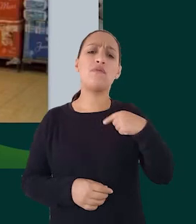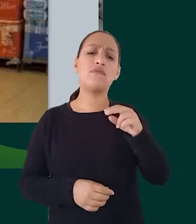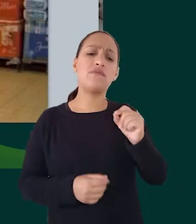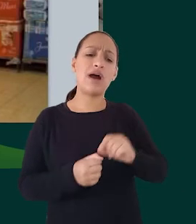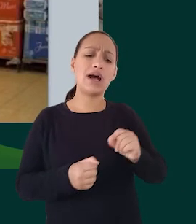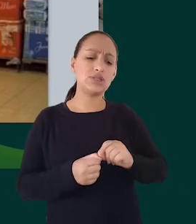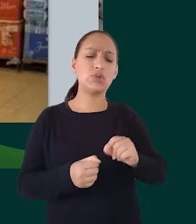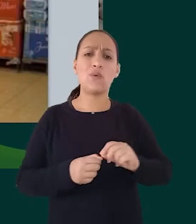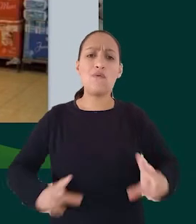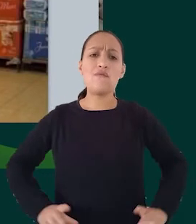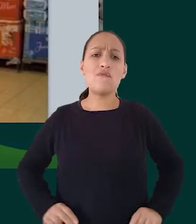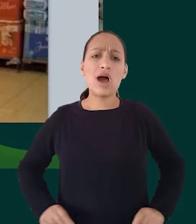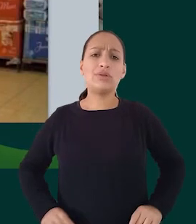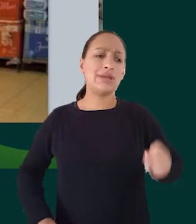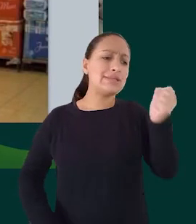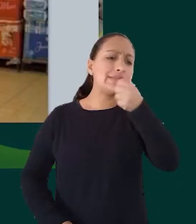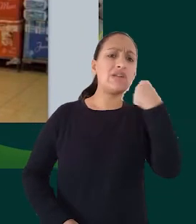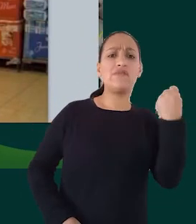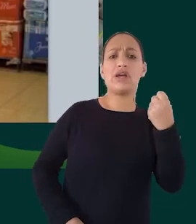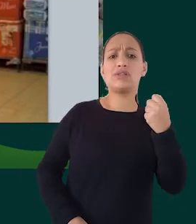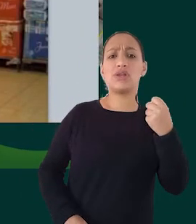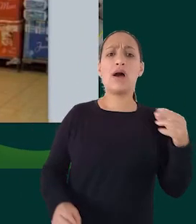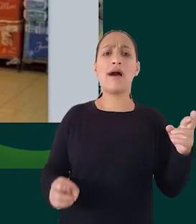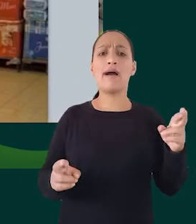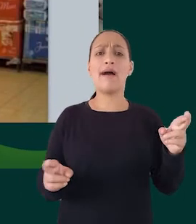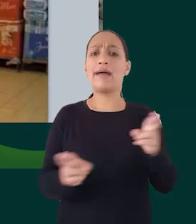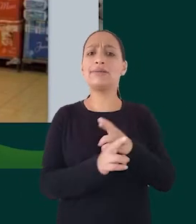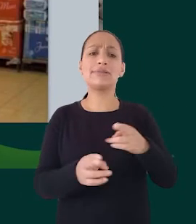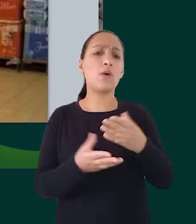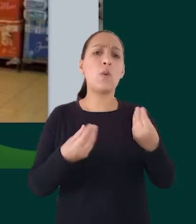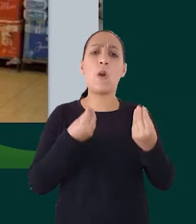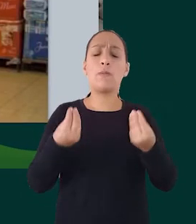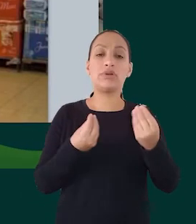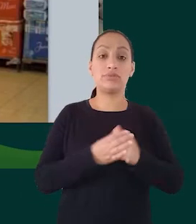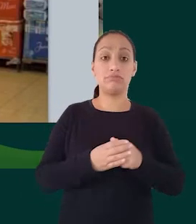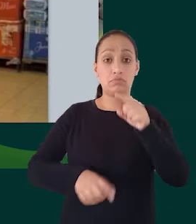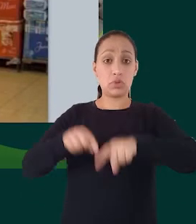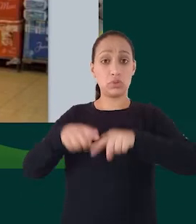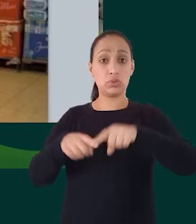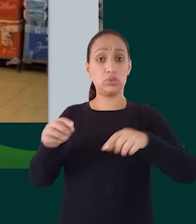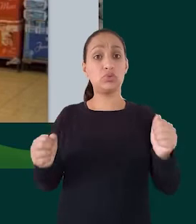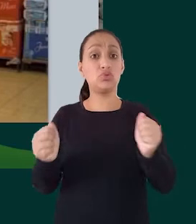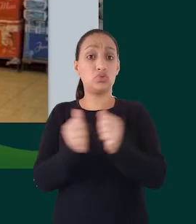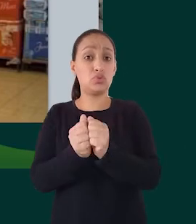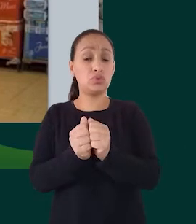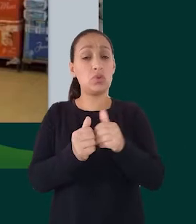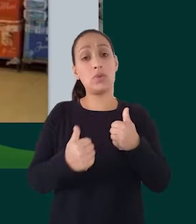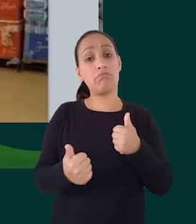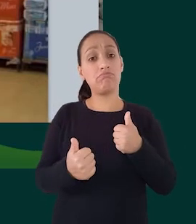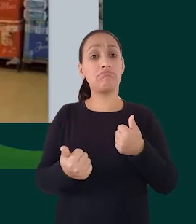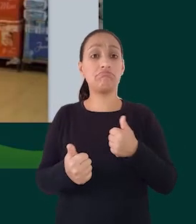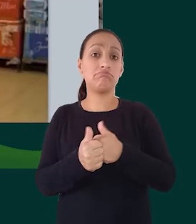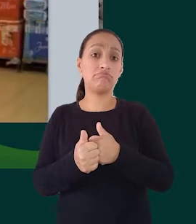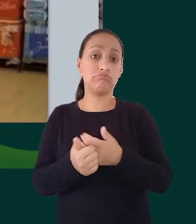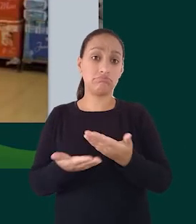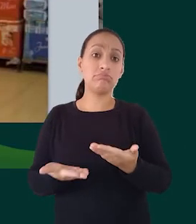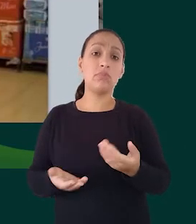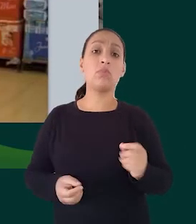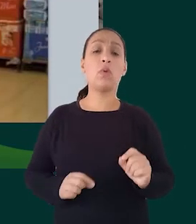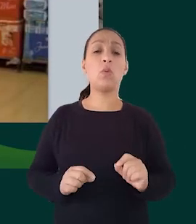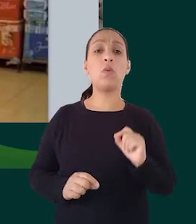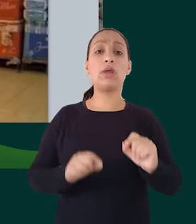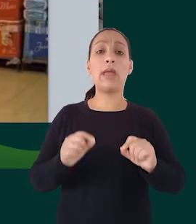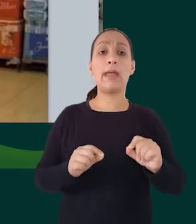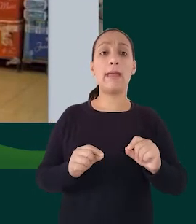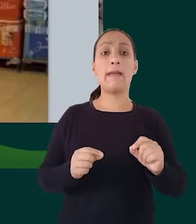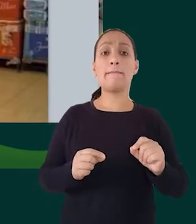exemplo, botar esses produtos juntos, eu posso fazer um produto ficar mais caro e o outro ficar mais barato, de modo